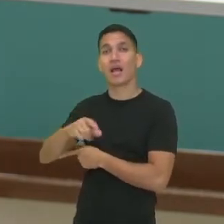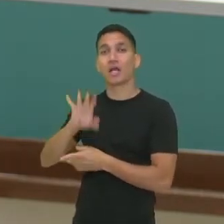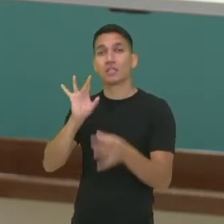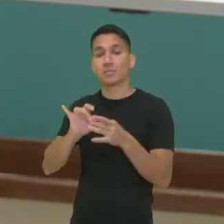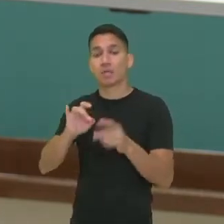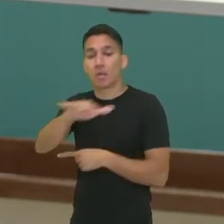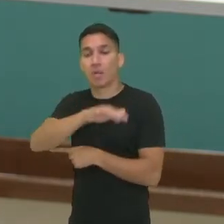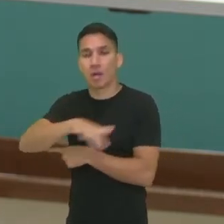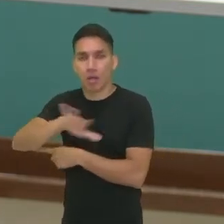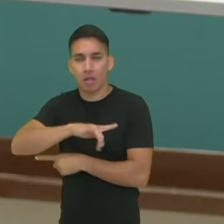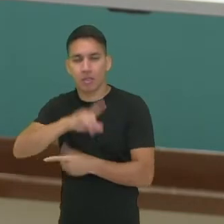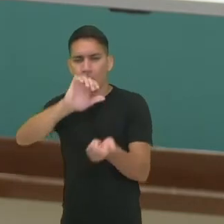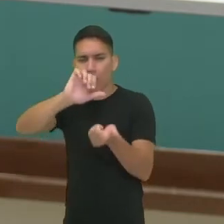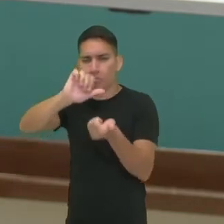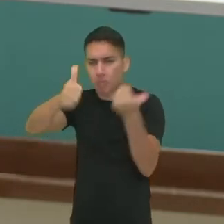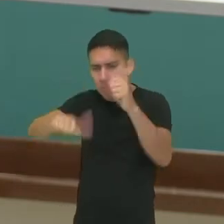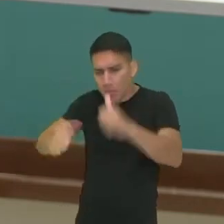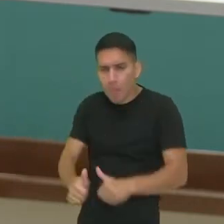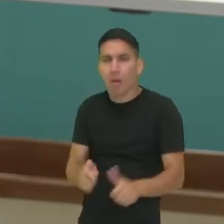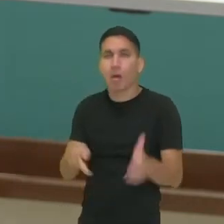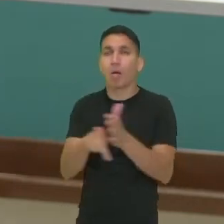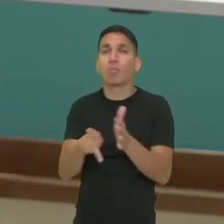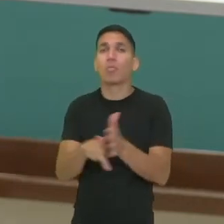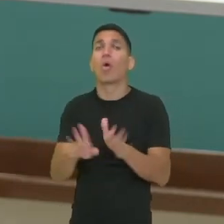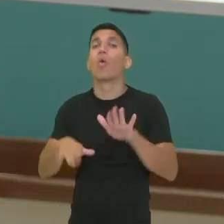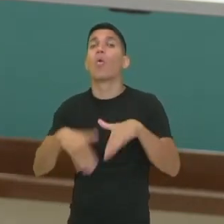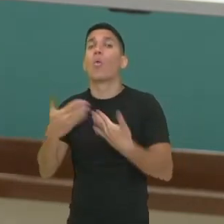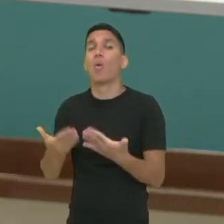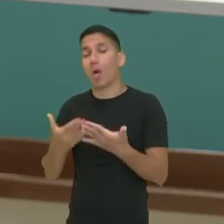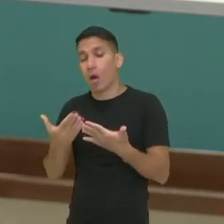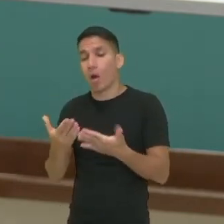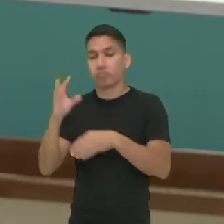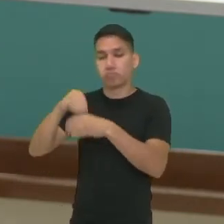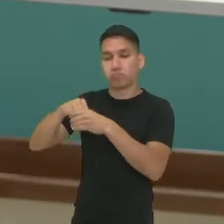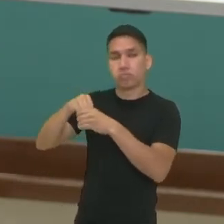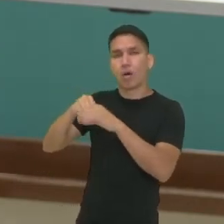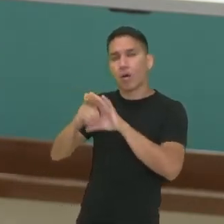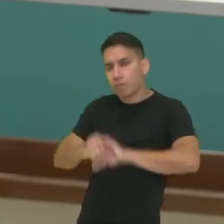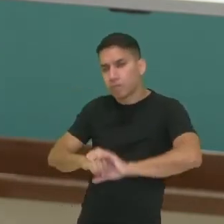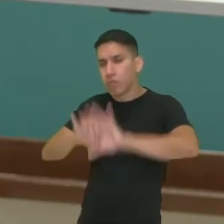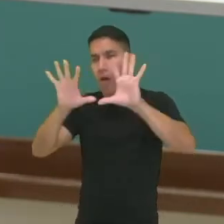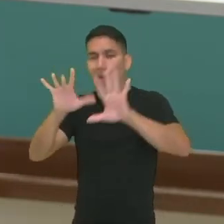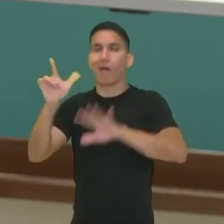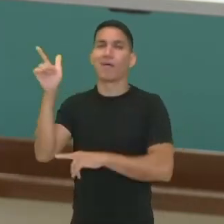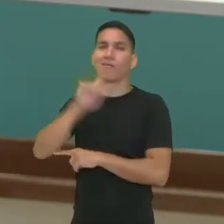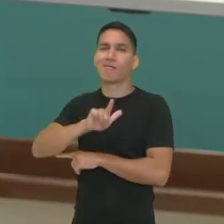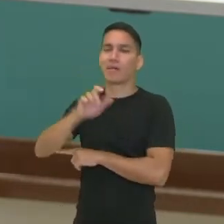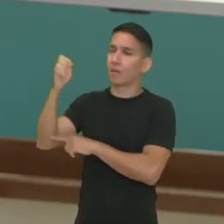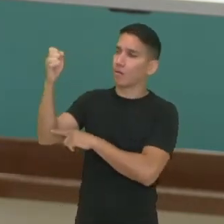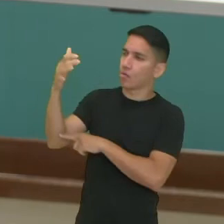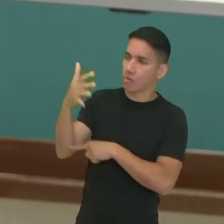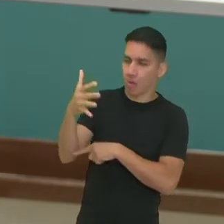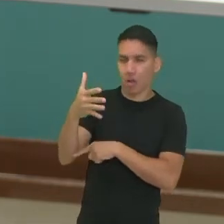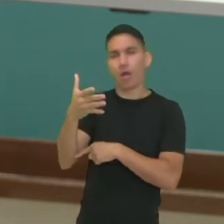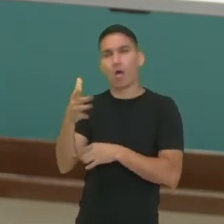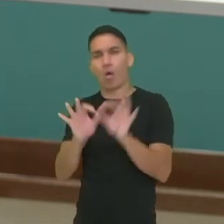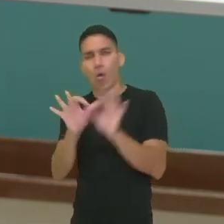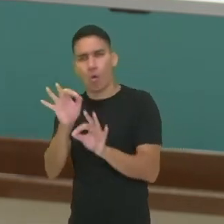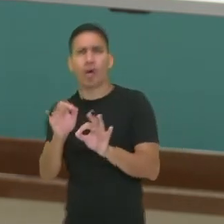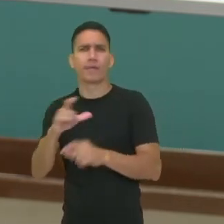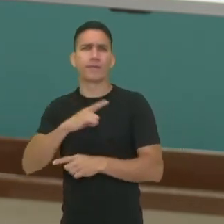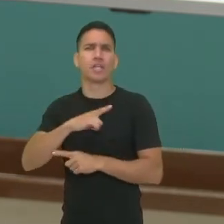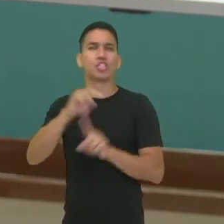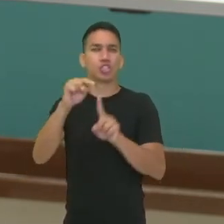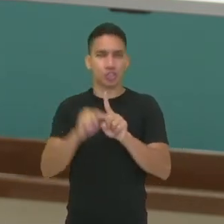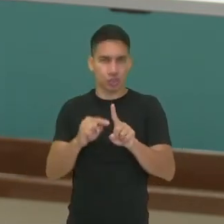o comportamento das substâncias quando submetidas a um feixe de luz polarizada. Assim como em todo tipo de isomeria,